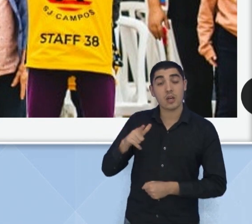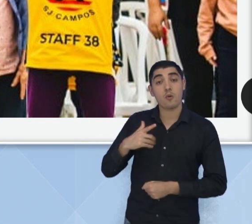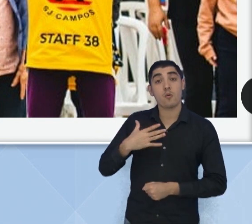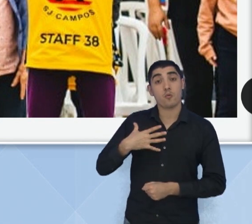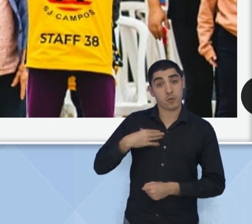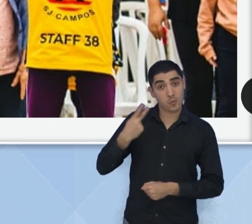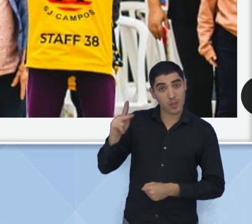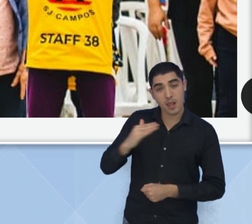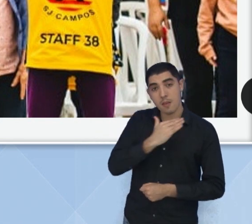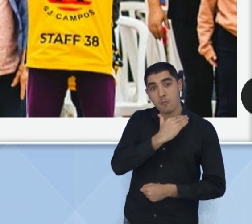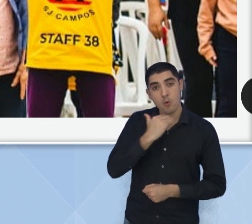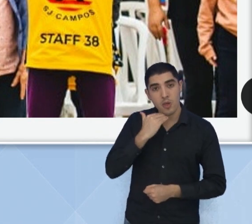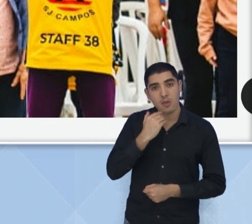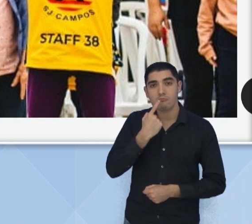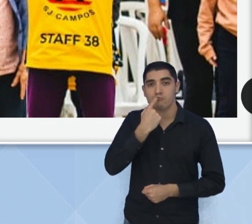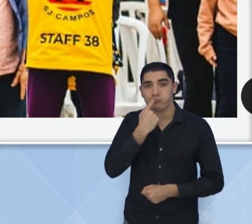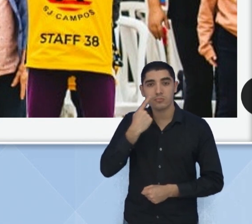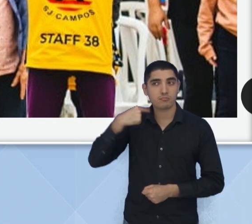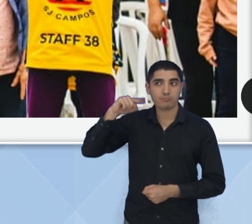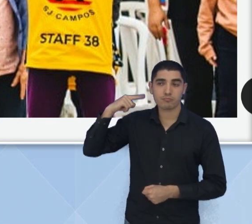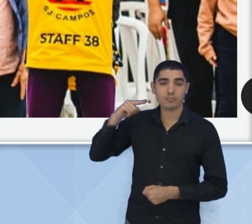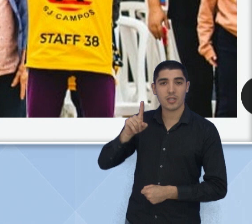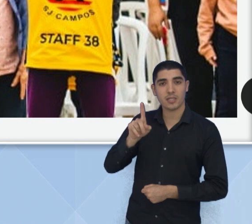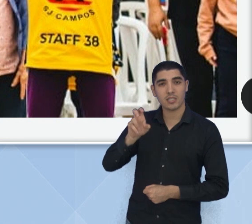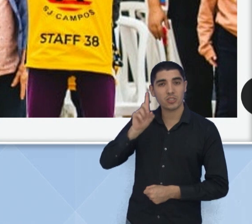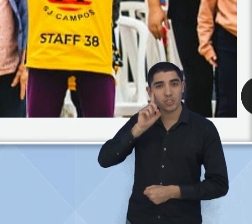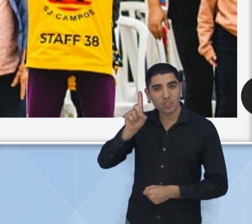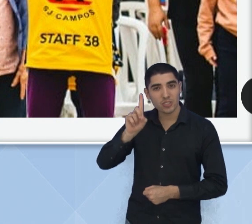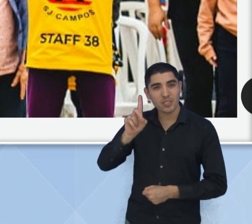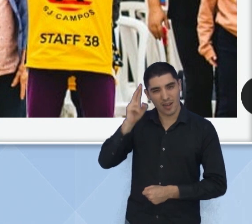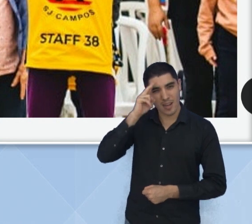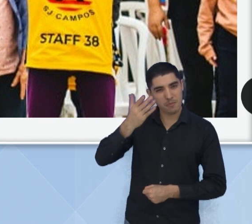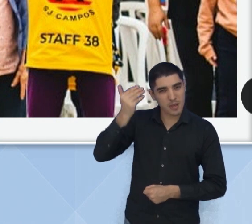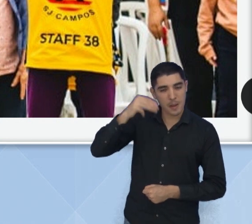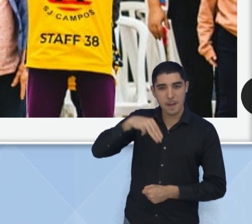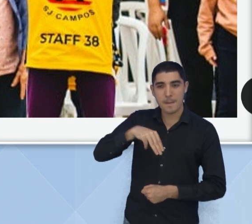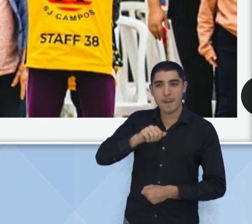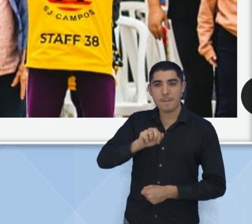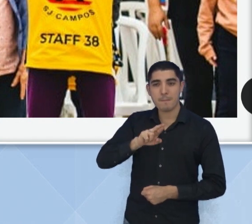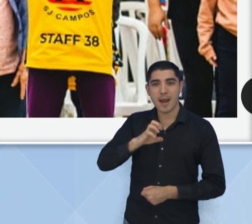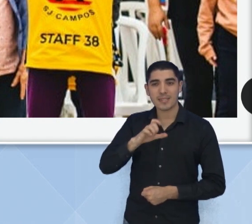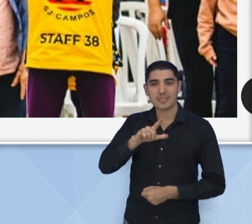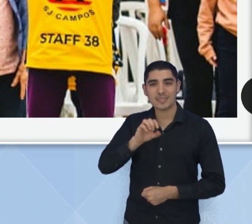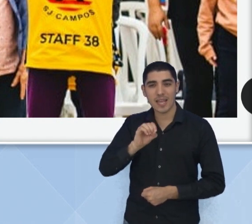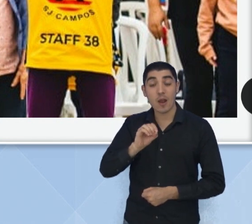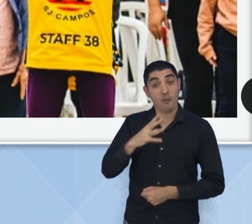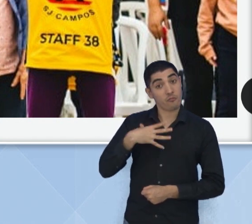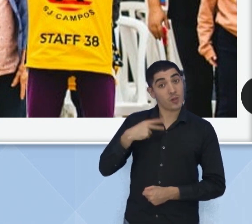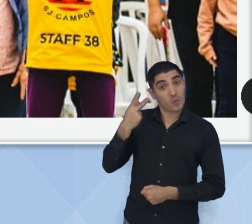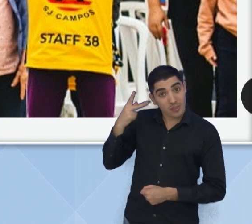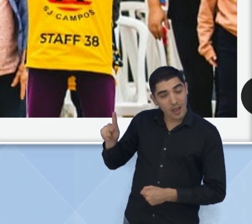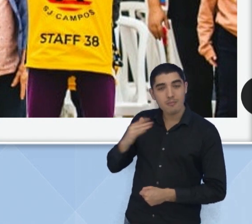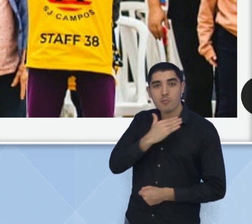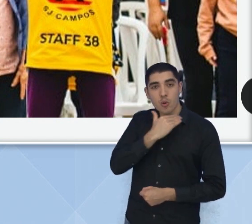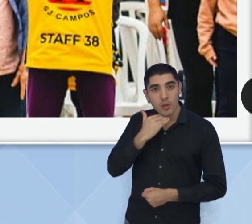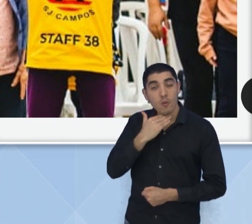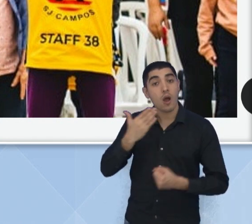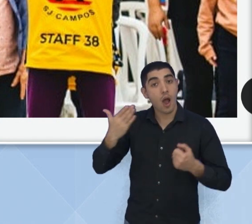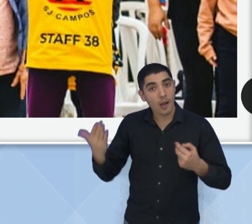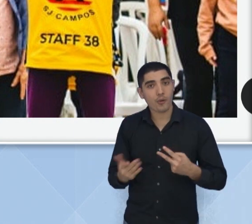15 dias que eu pedi 1 minuto de silêncio. Lembra do Marcelo Kodato? Era filho dela. Então ela